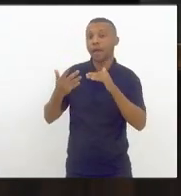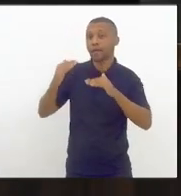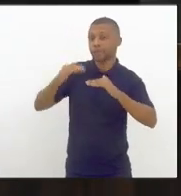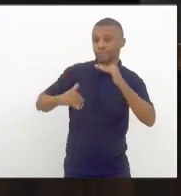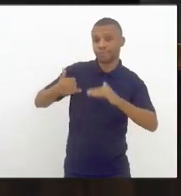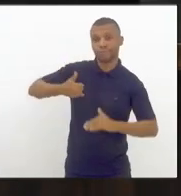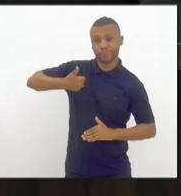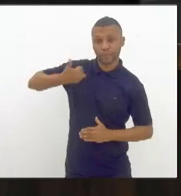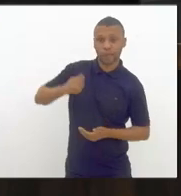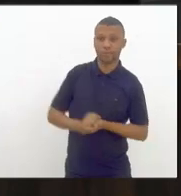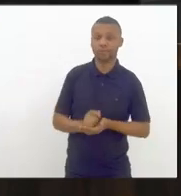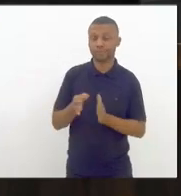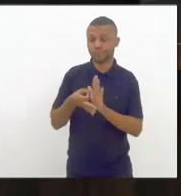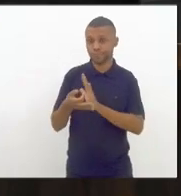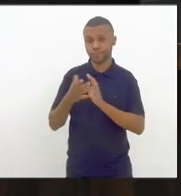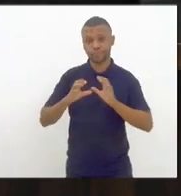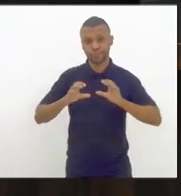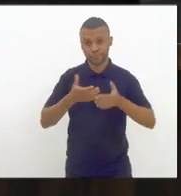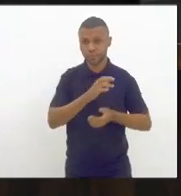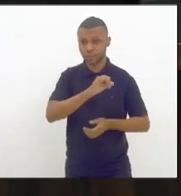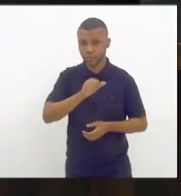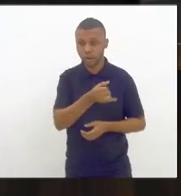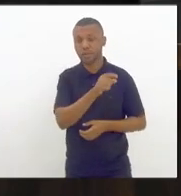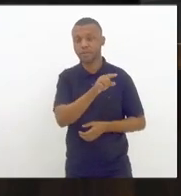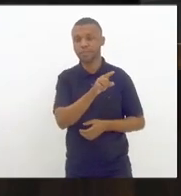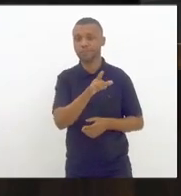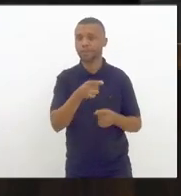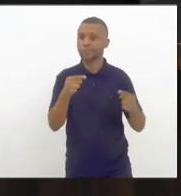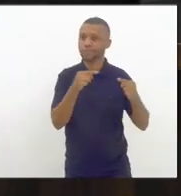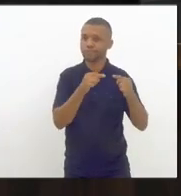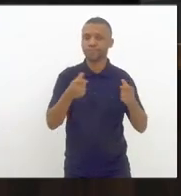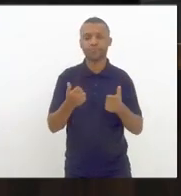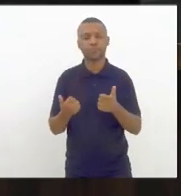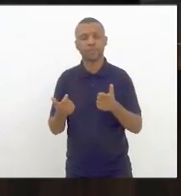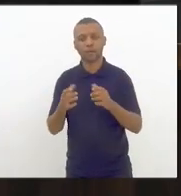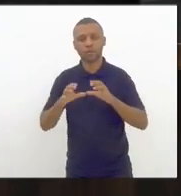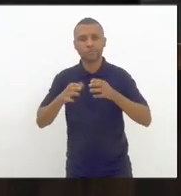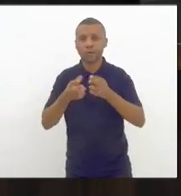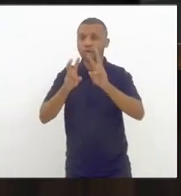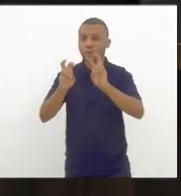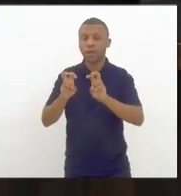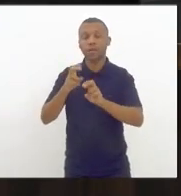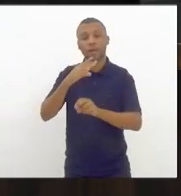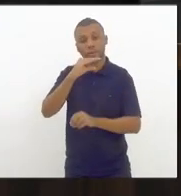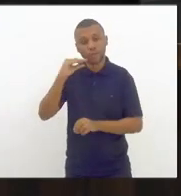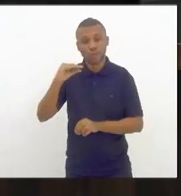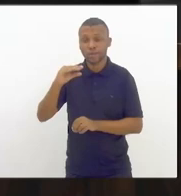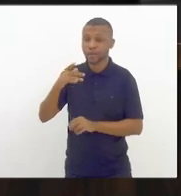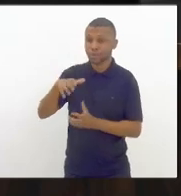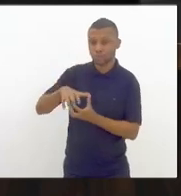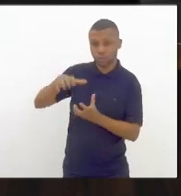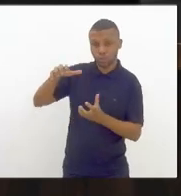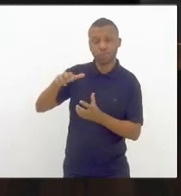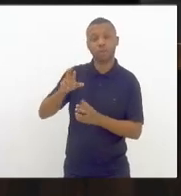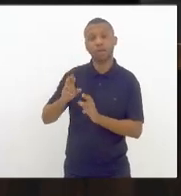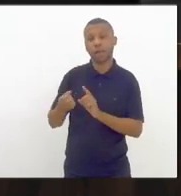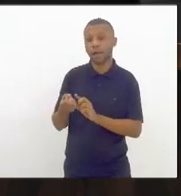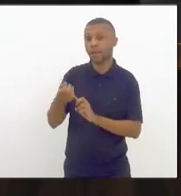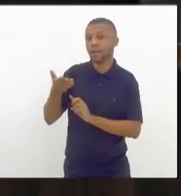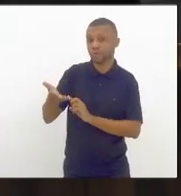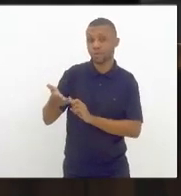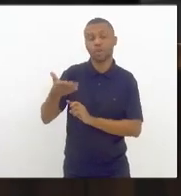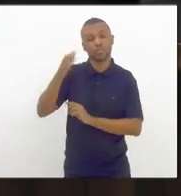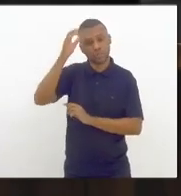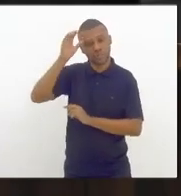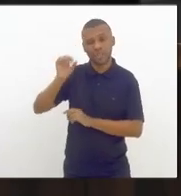pela condicionalidade. Assunto da criança, da adolescente e do idoso, favorável. De Economia, Indústria e Comércio, favorável. Relatores, deputados, doutor Serginho, Tia